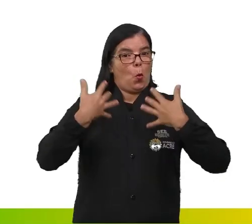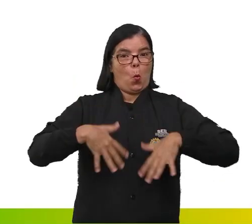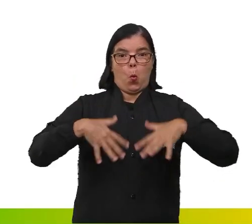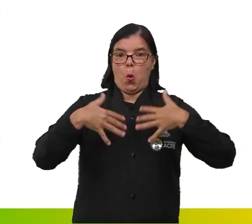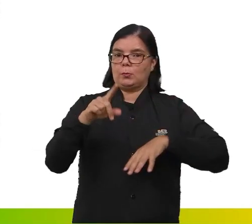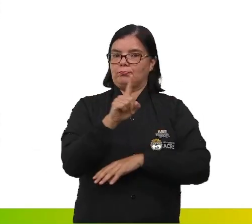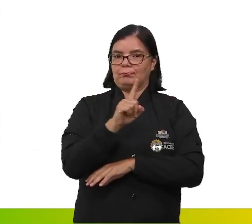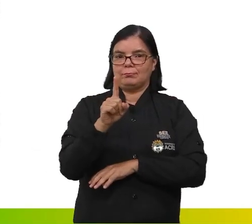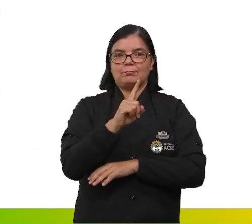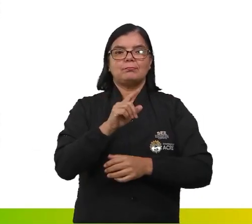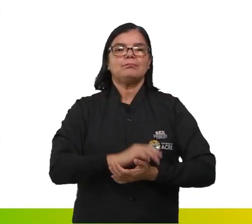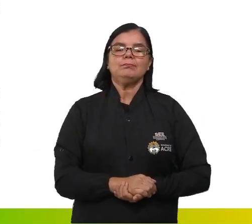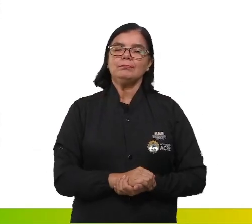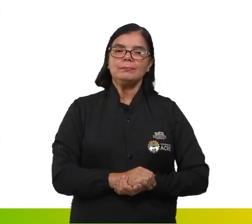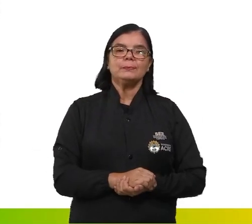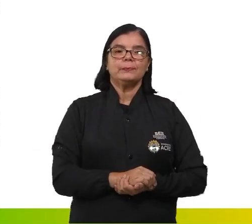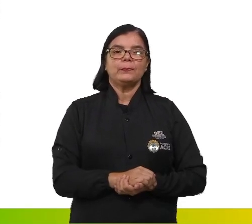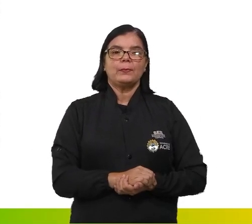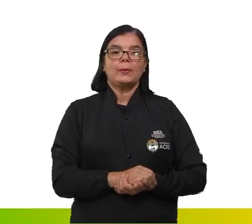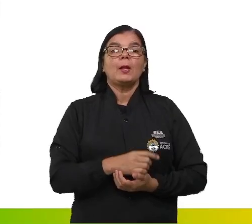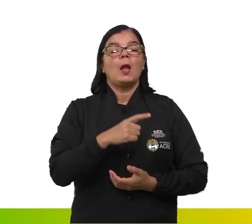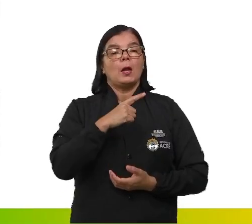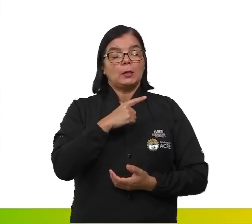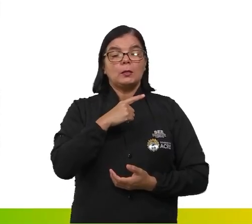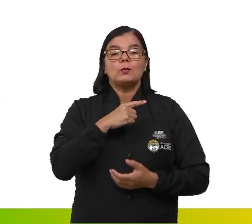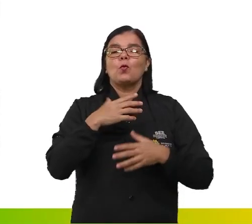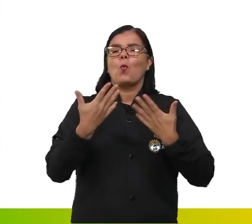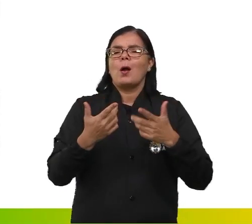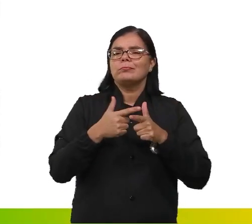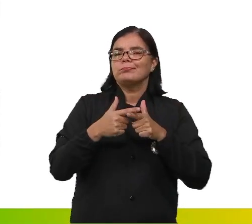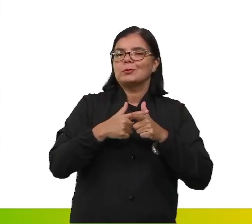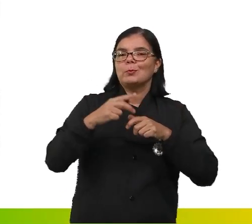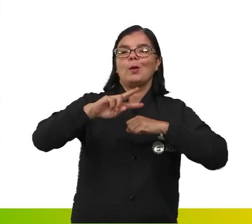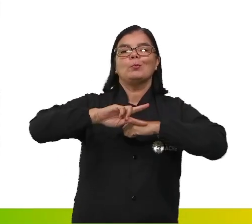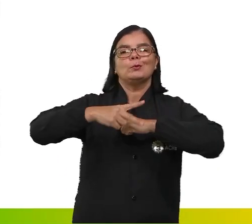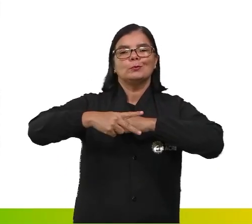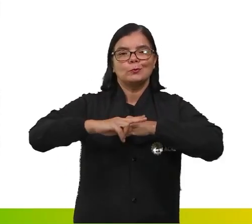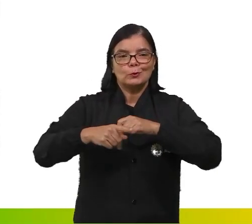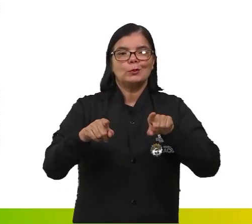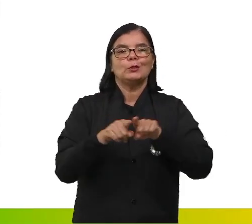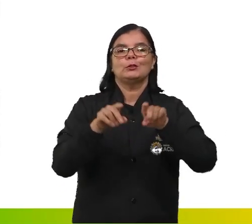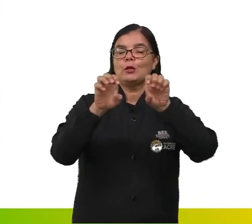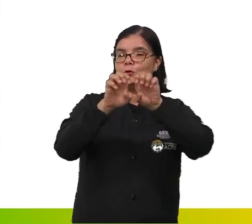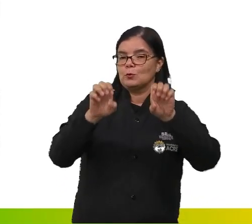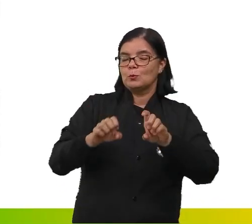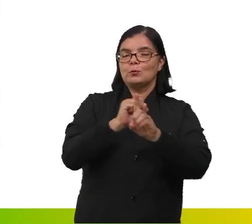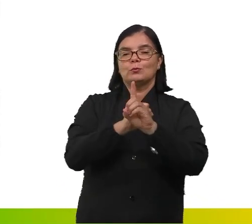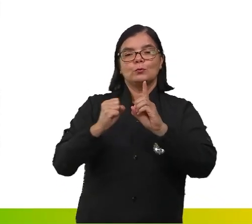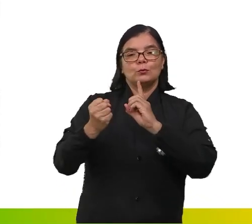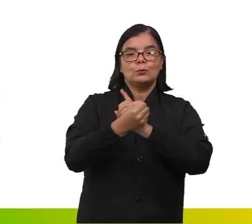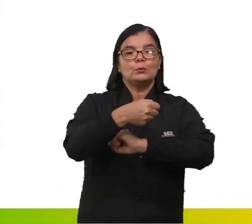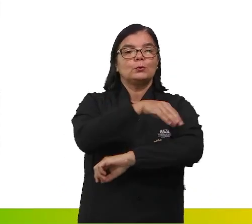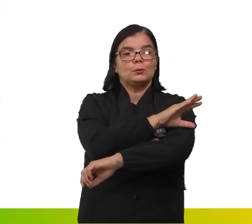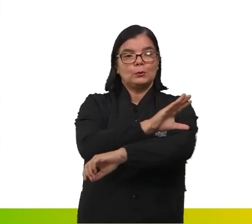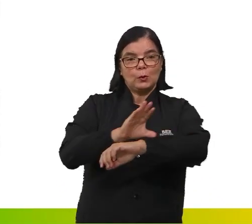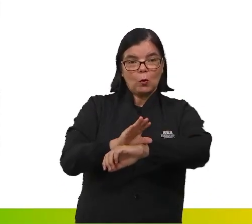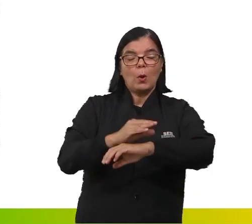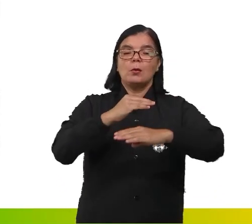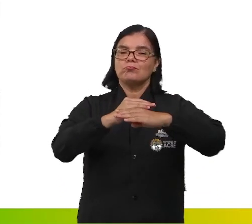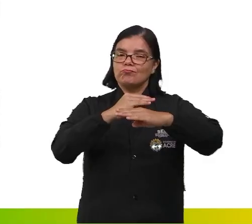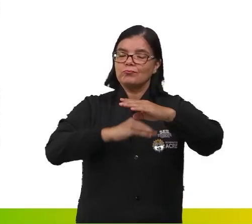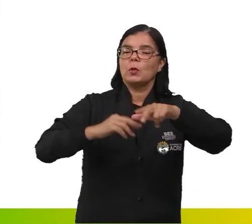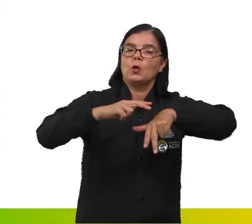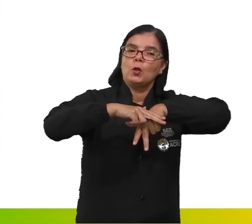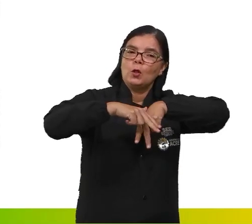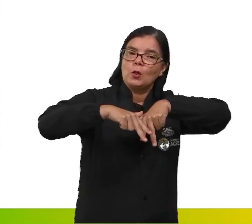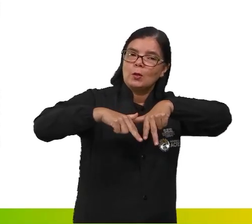exagerando. Bom, então, causas e consequências, estruturas sociais e culturais. Desigualdade